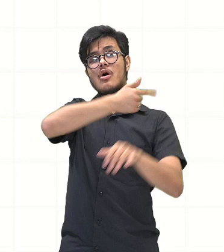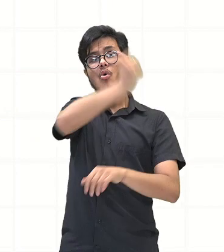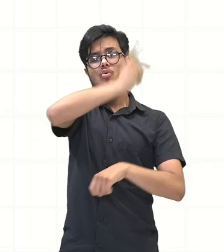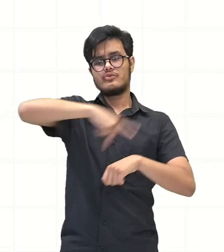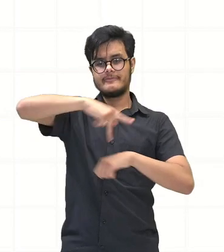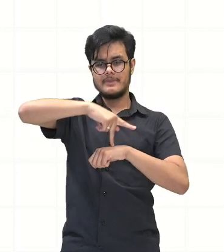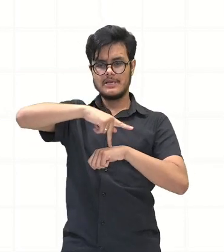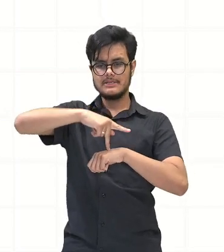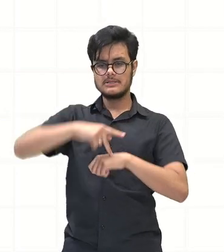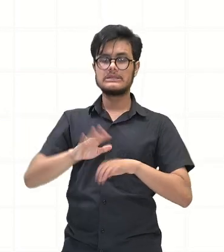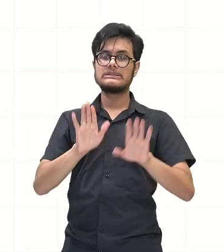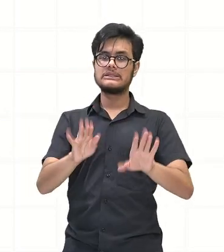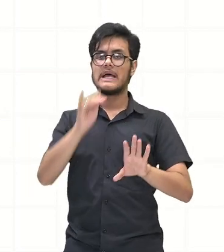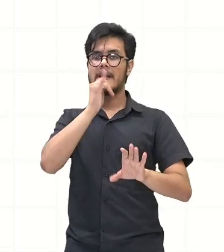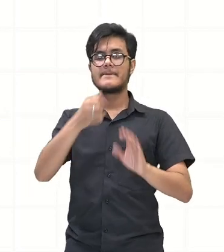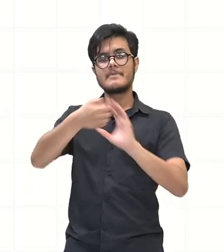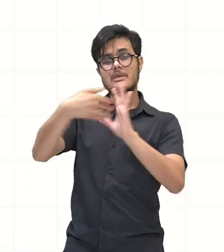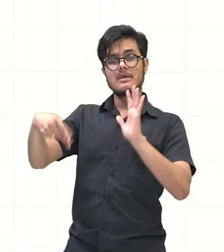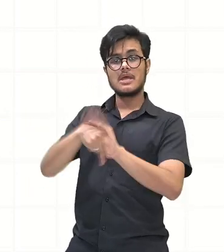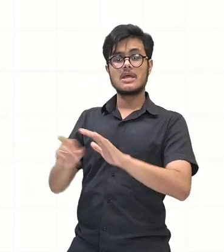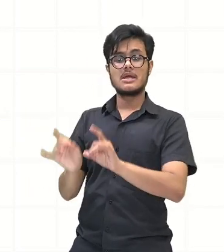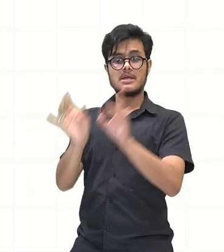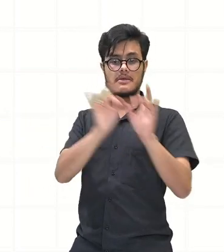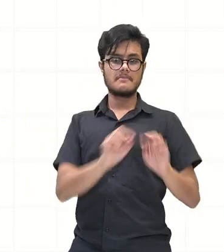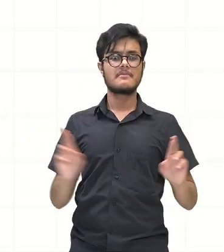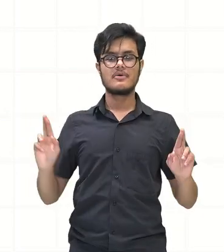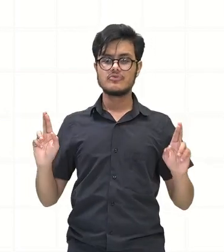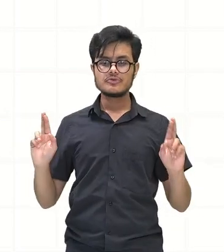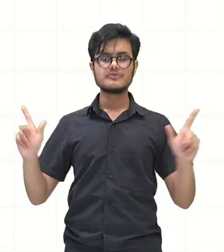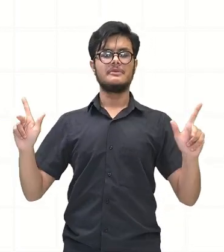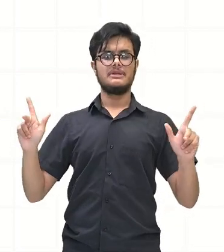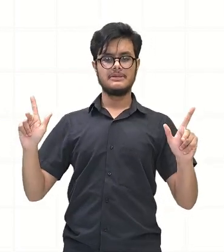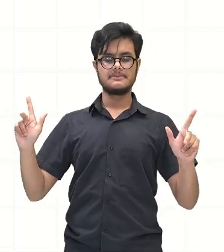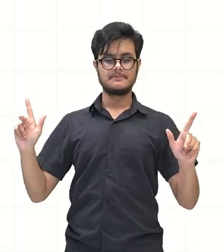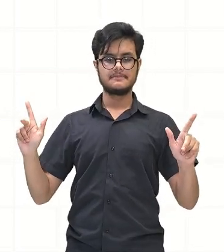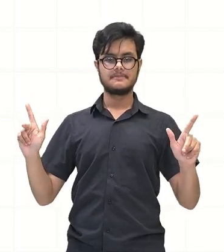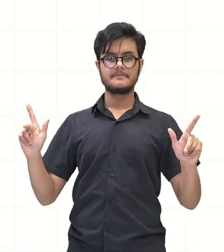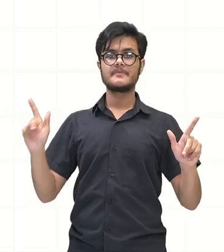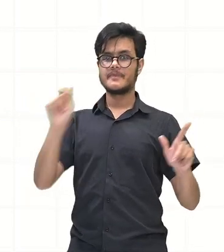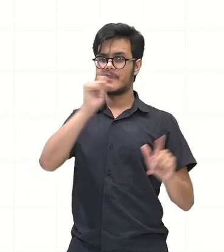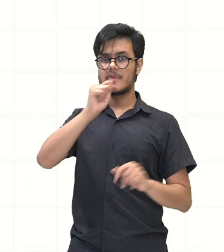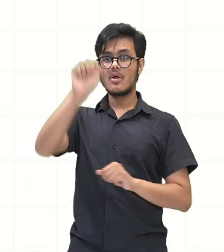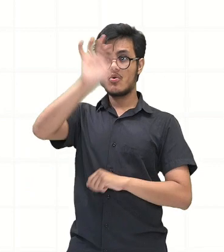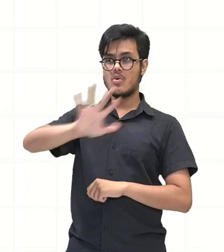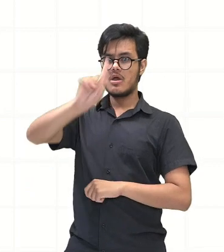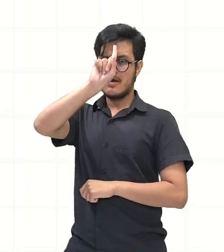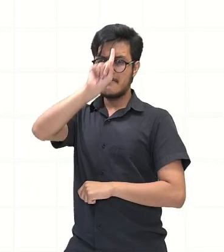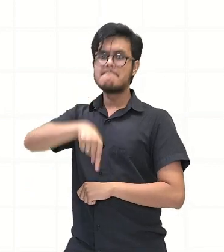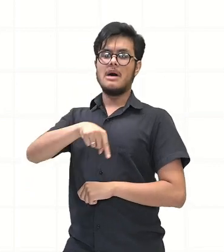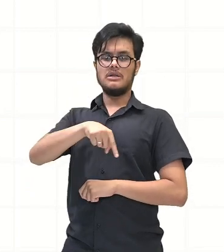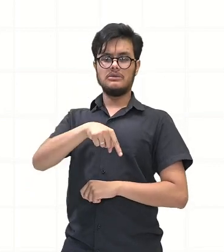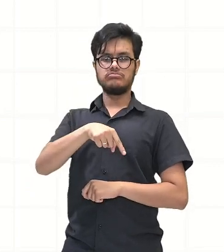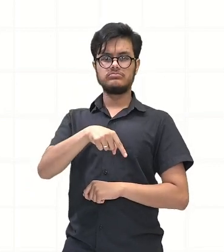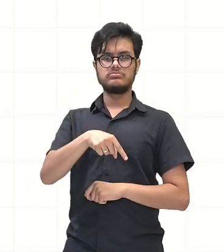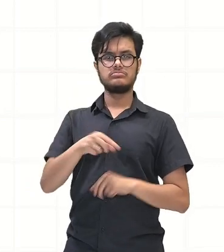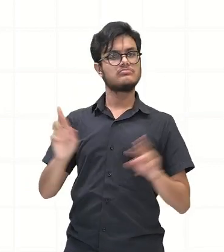o caráter comercial da escravização colocada pelos europeus vai ser gritante. E vai